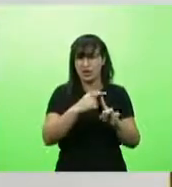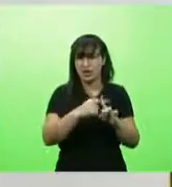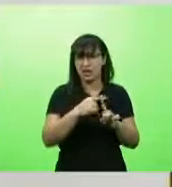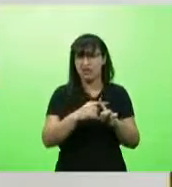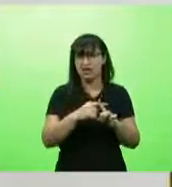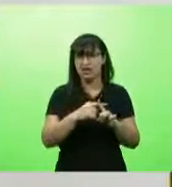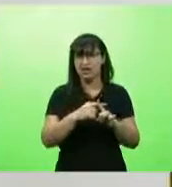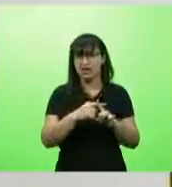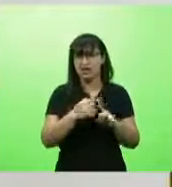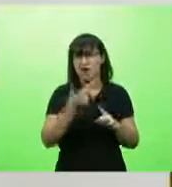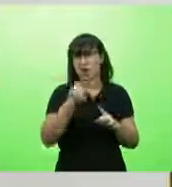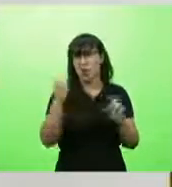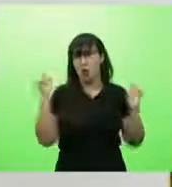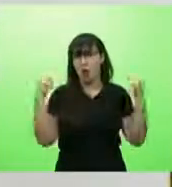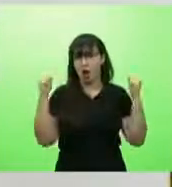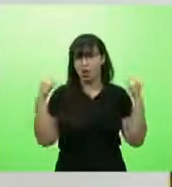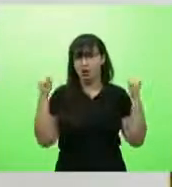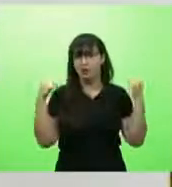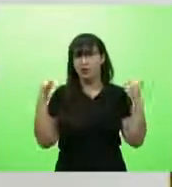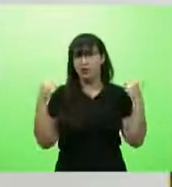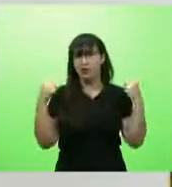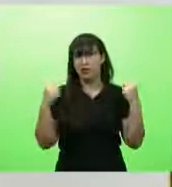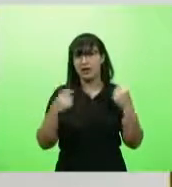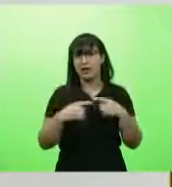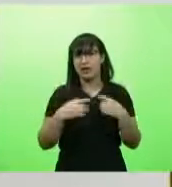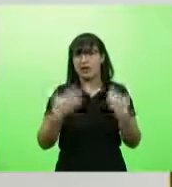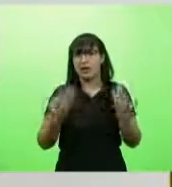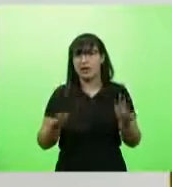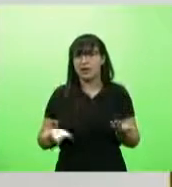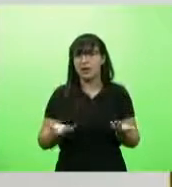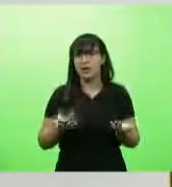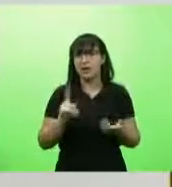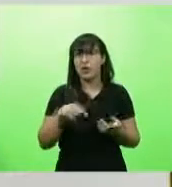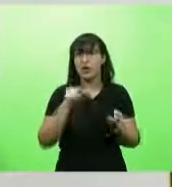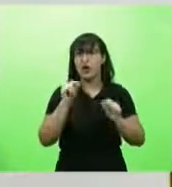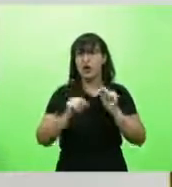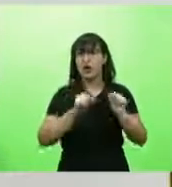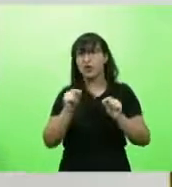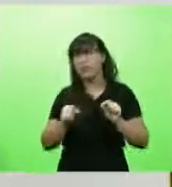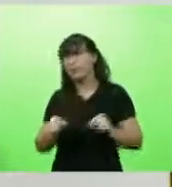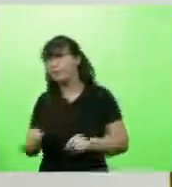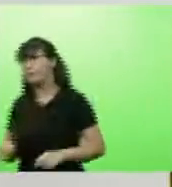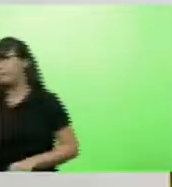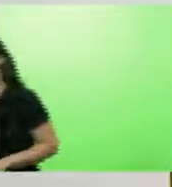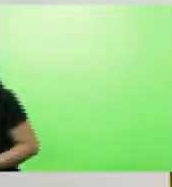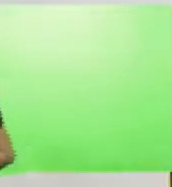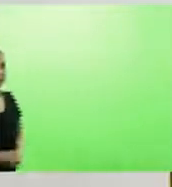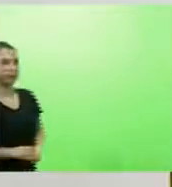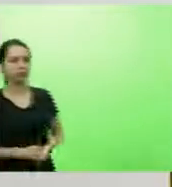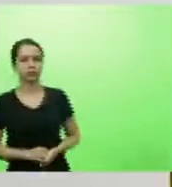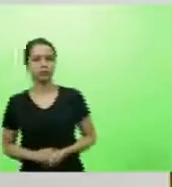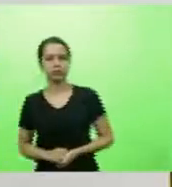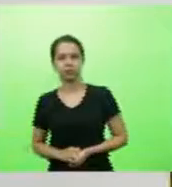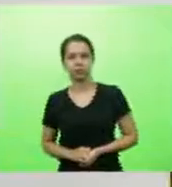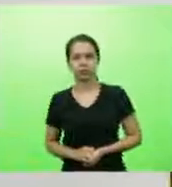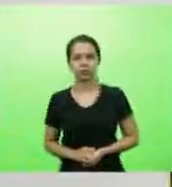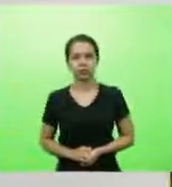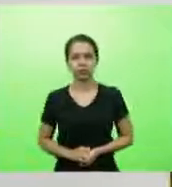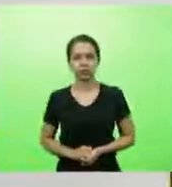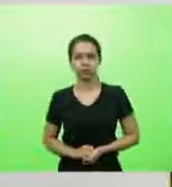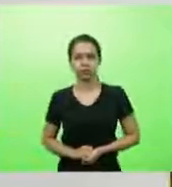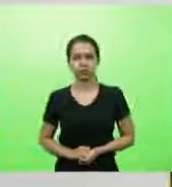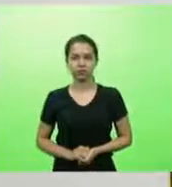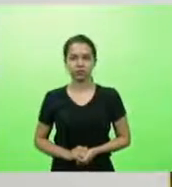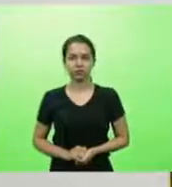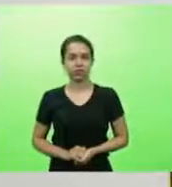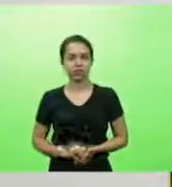o problema é a academia. Então, assim, ó, todo poder público que defende